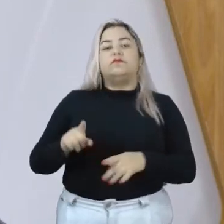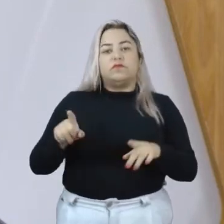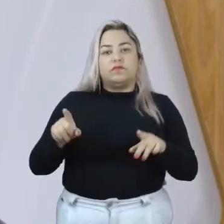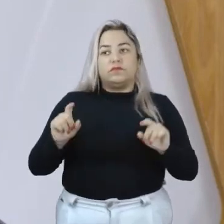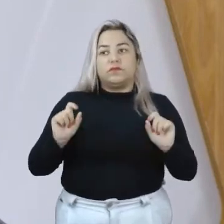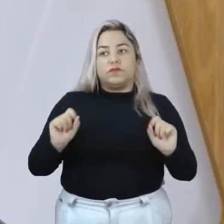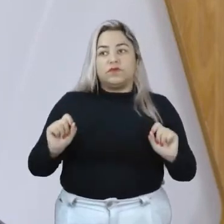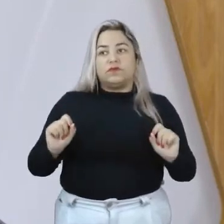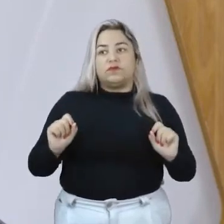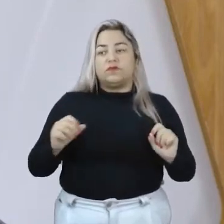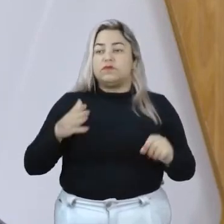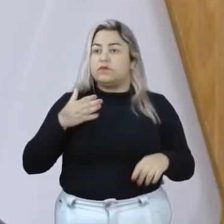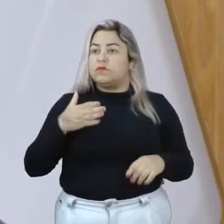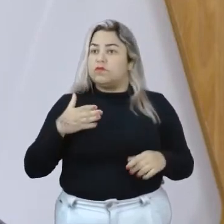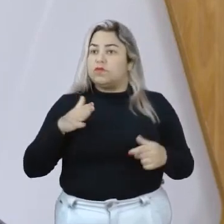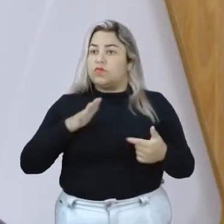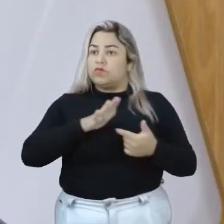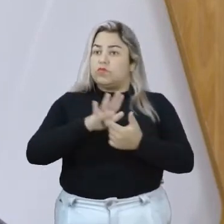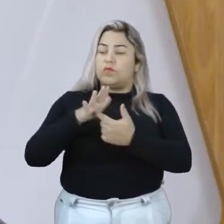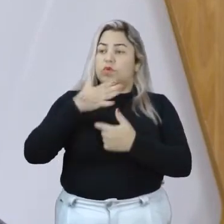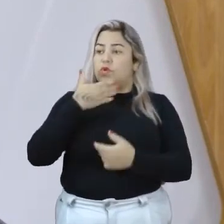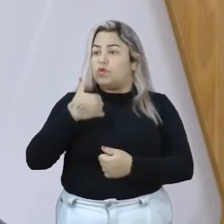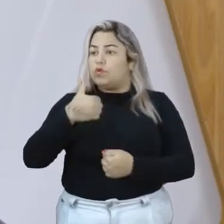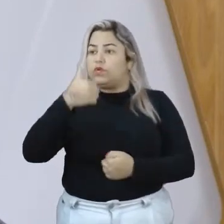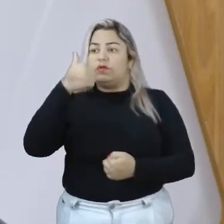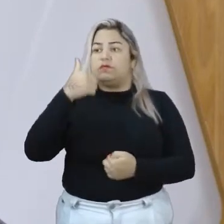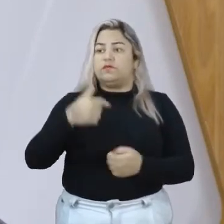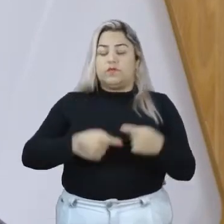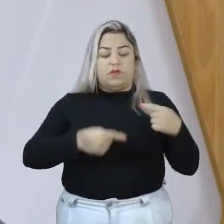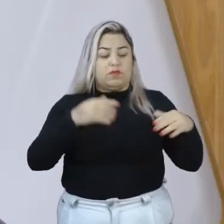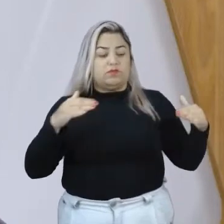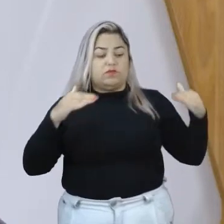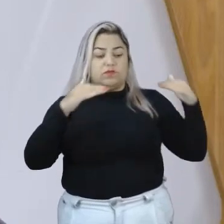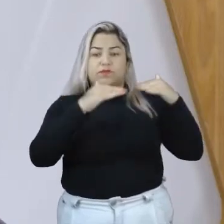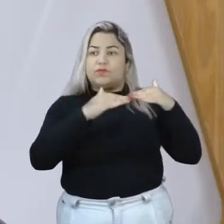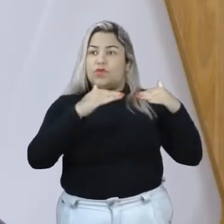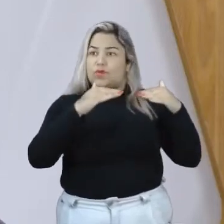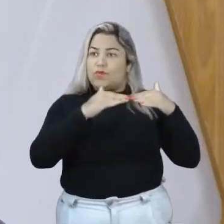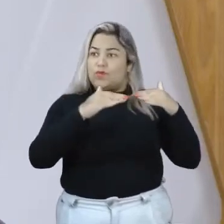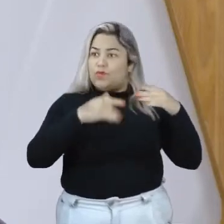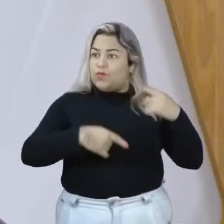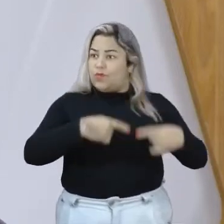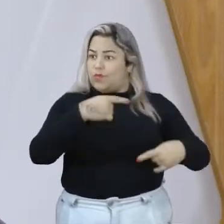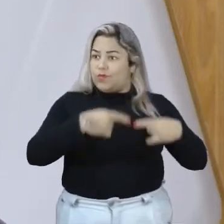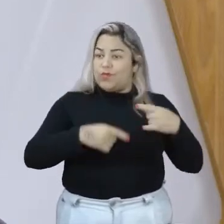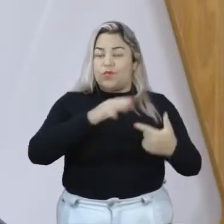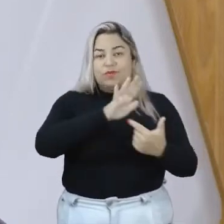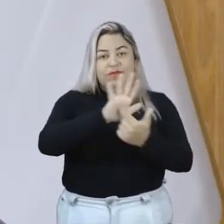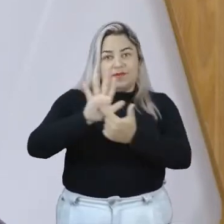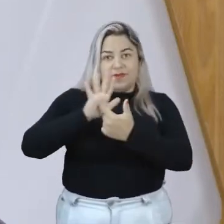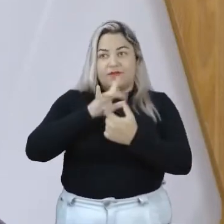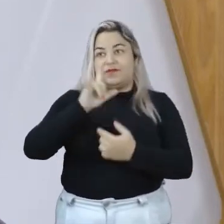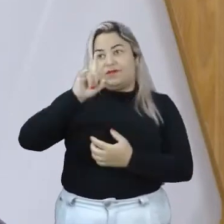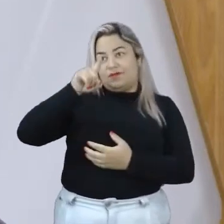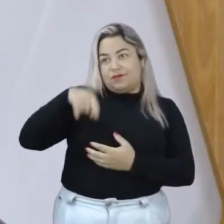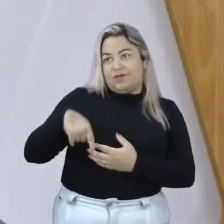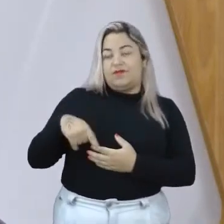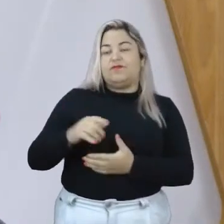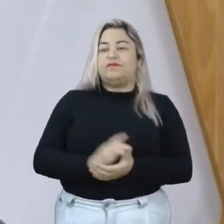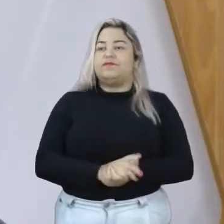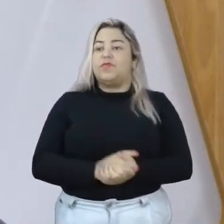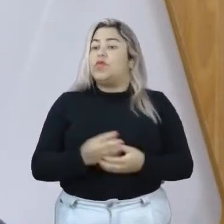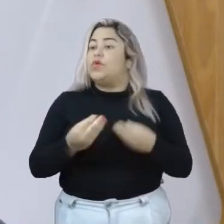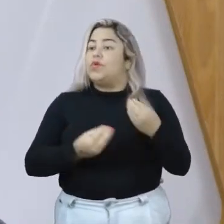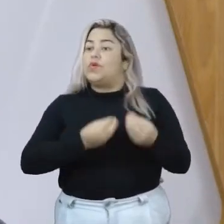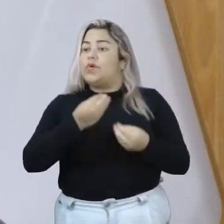trouxe melhorias. E óbvio que a gente tem que fazer a disputa política na sociedade agora, mostrar que são essas melhorias e